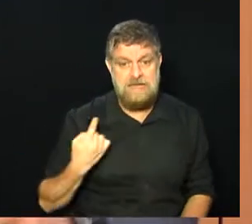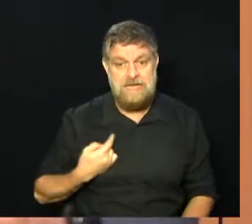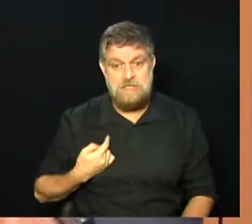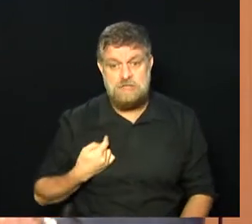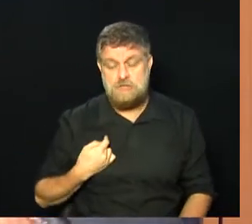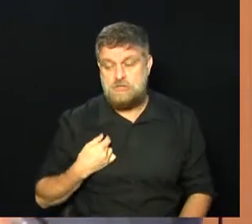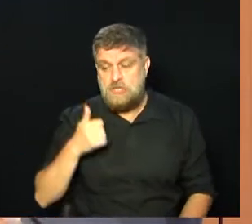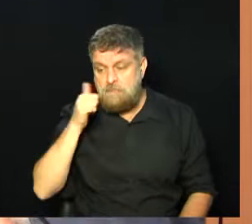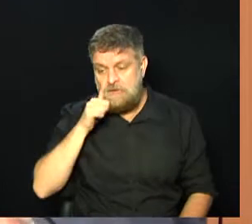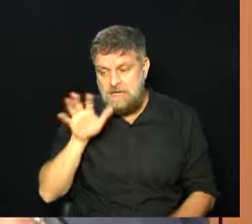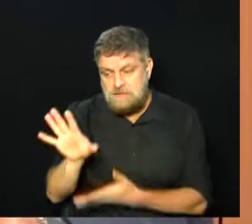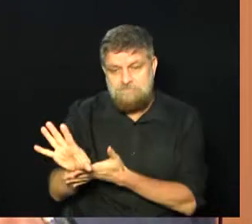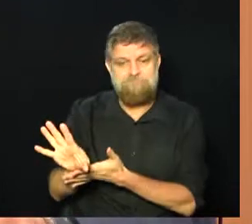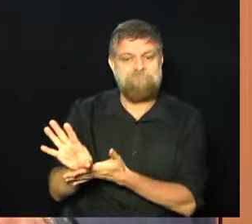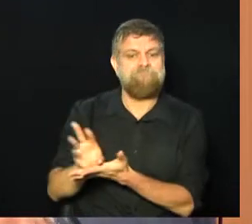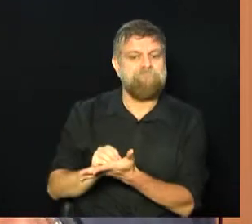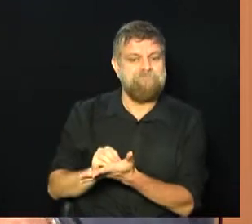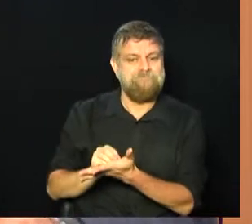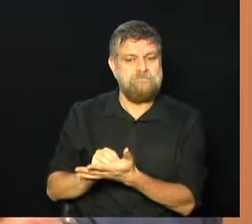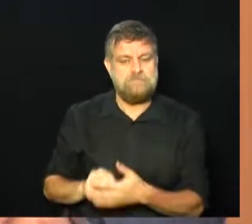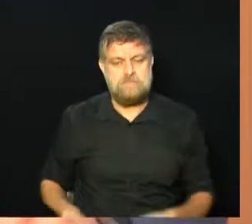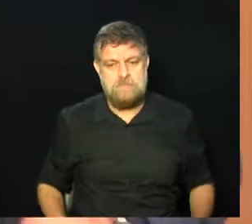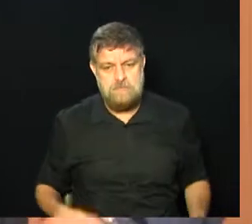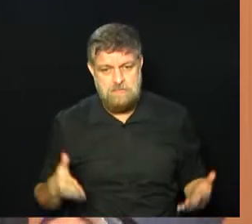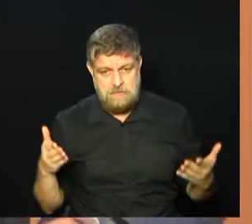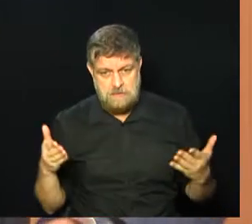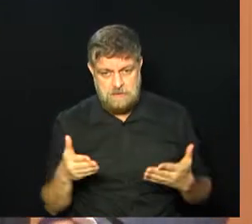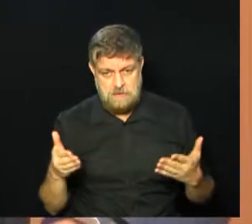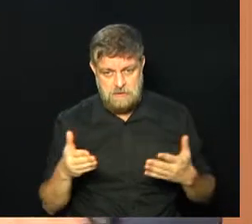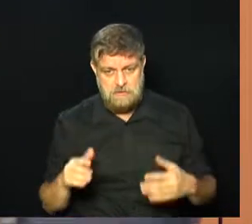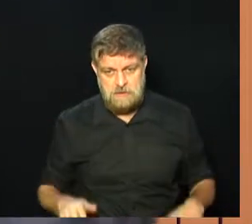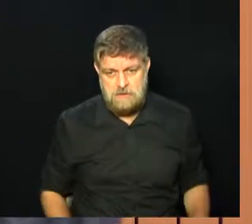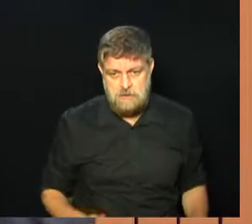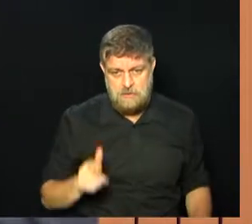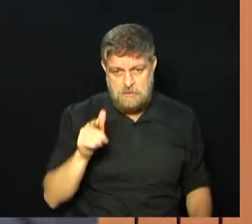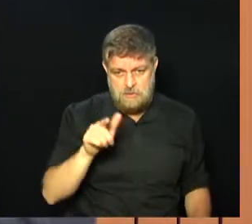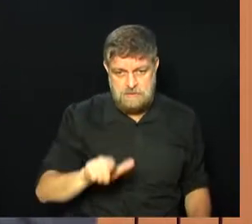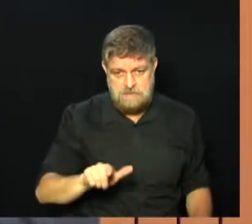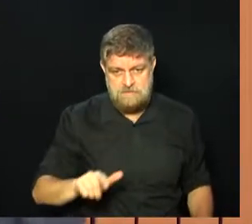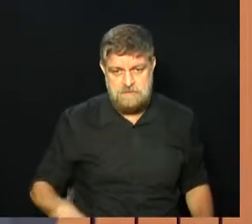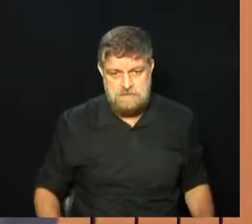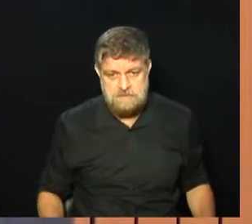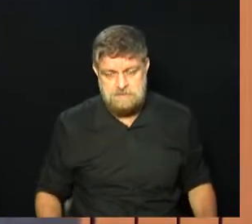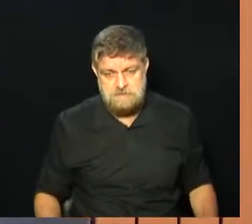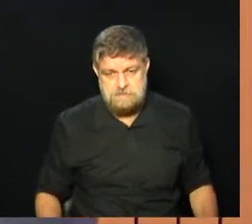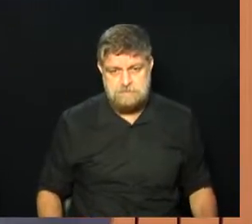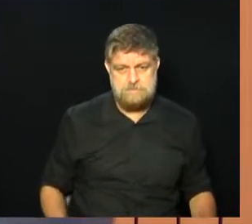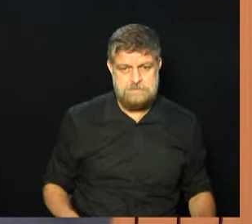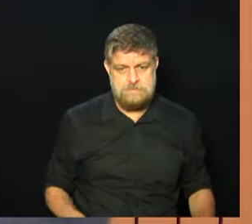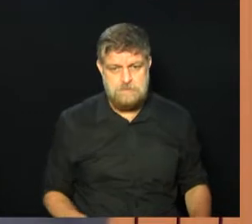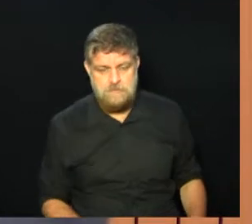mulheres. Vou passar a palavra novamente ao nosso